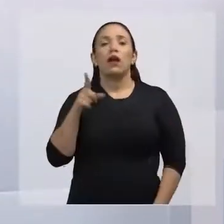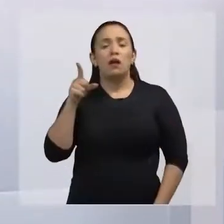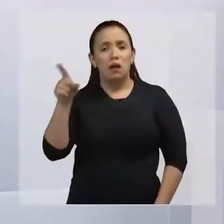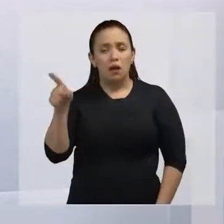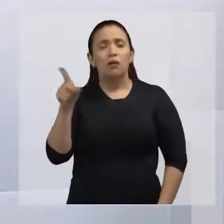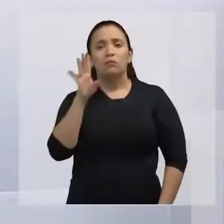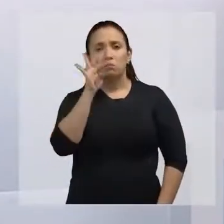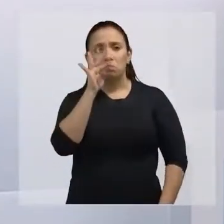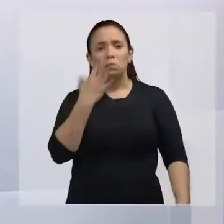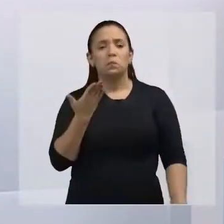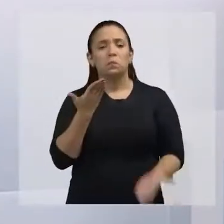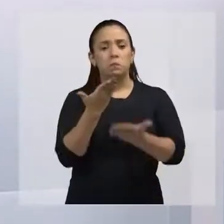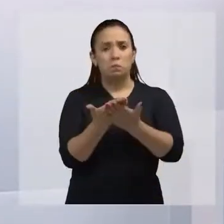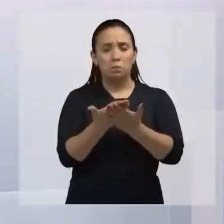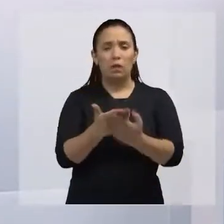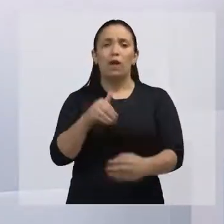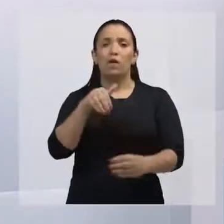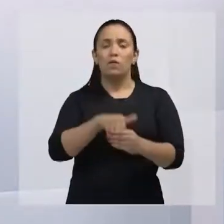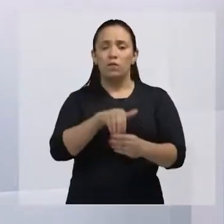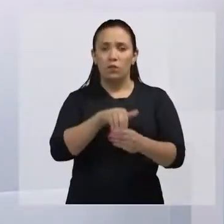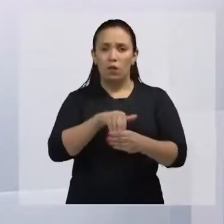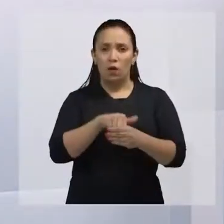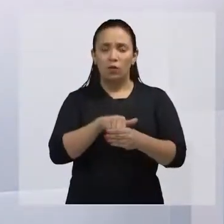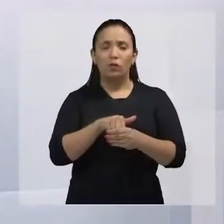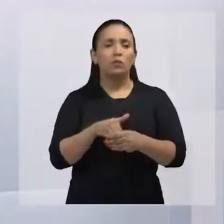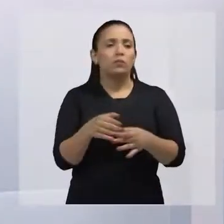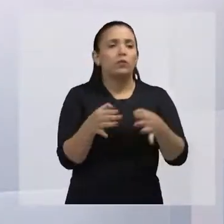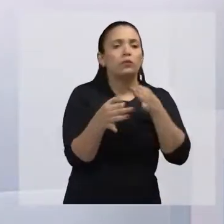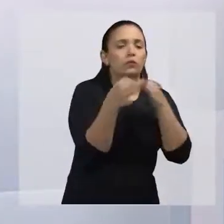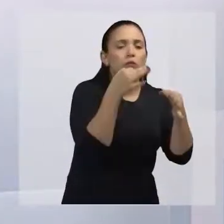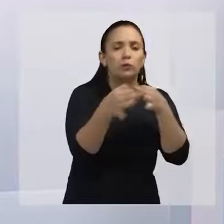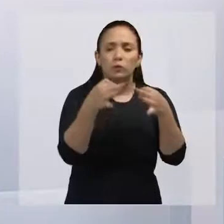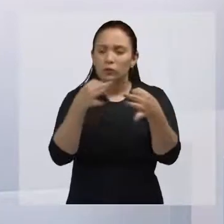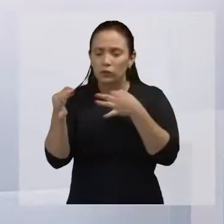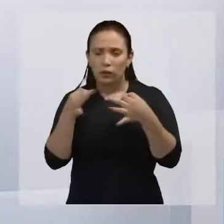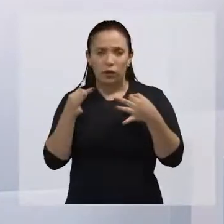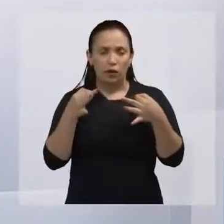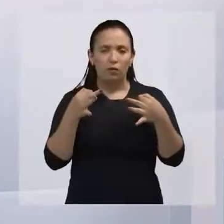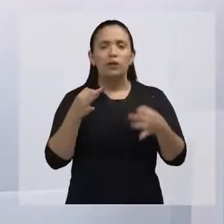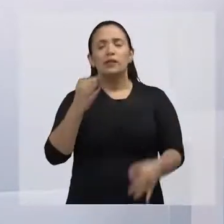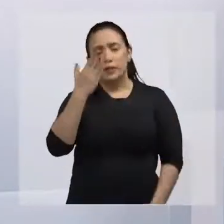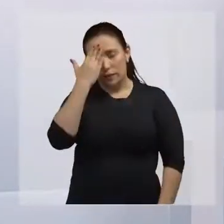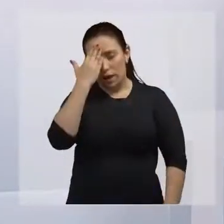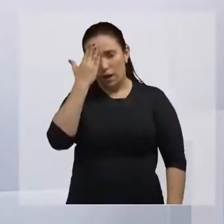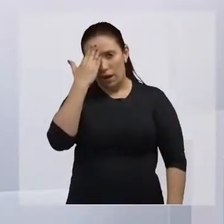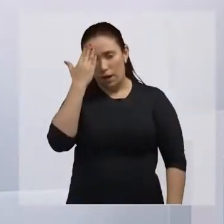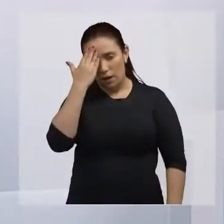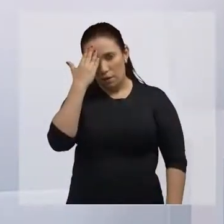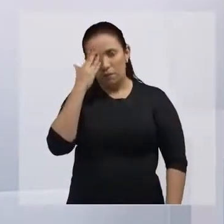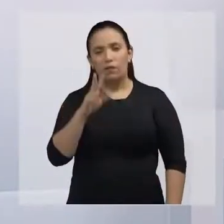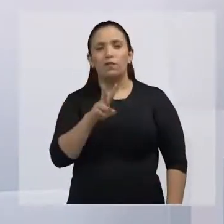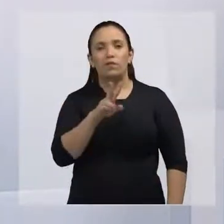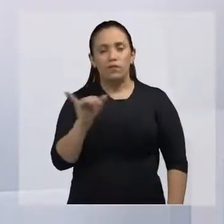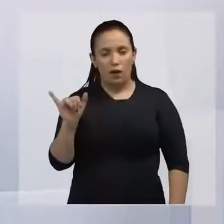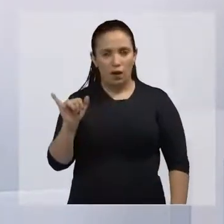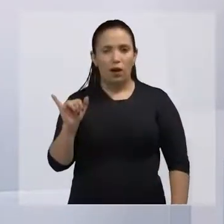pautaram, colocaram uma discussão que sabia que atingia a